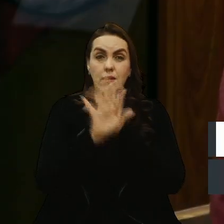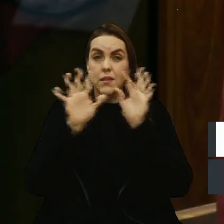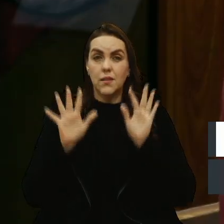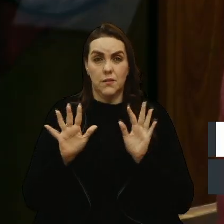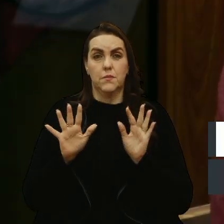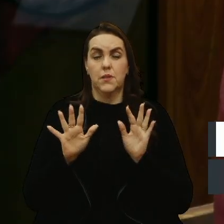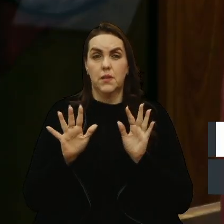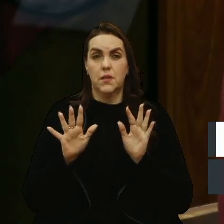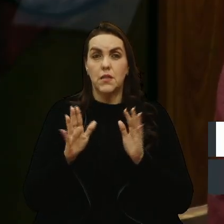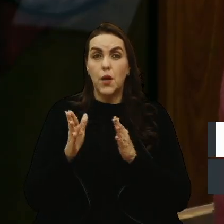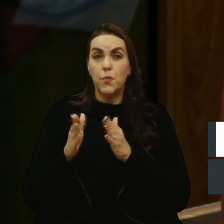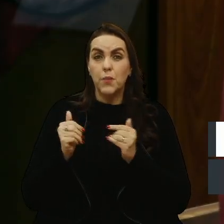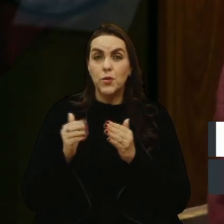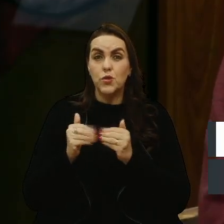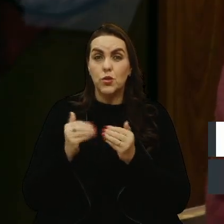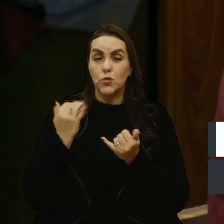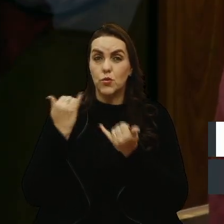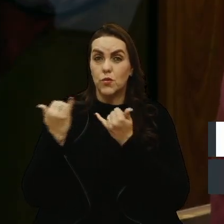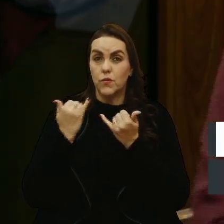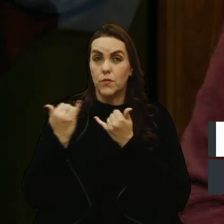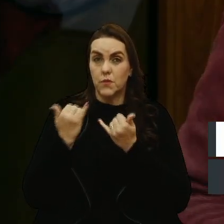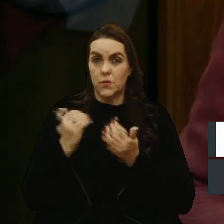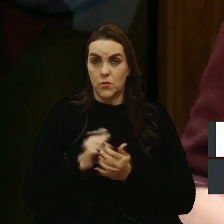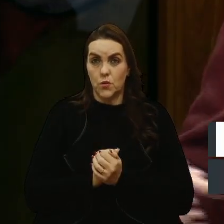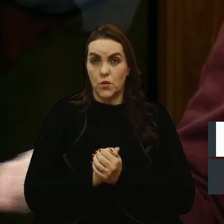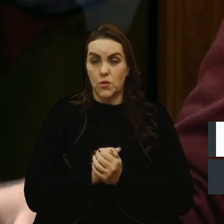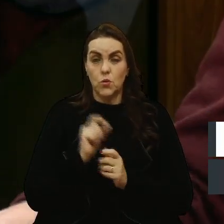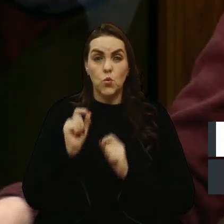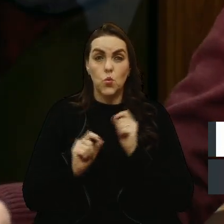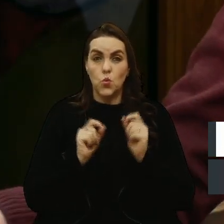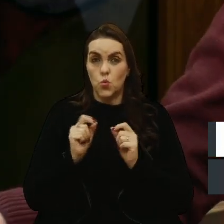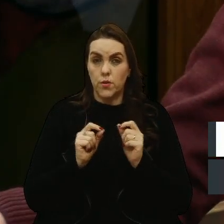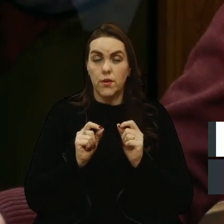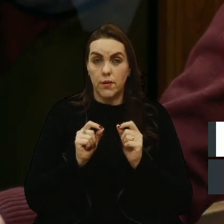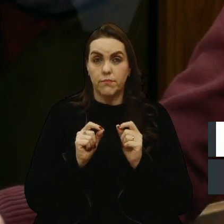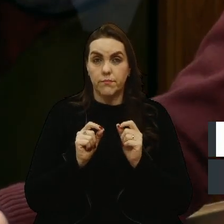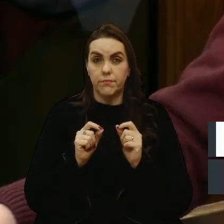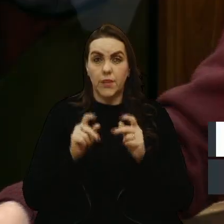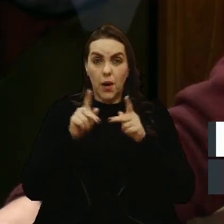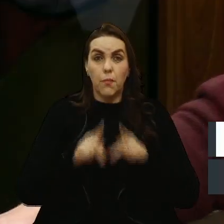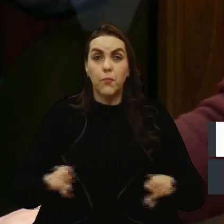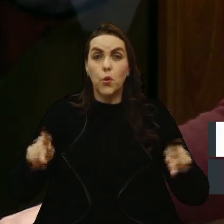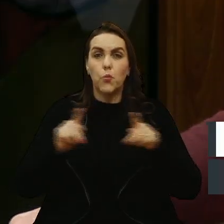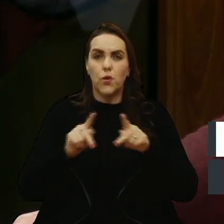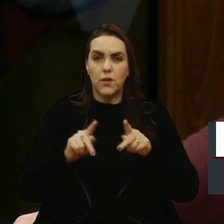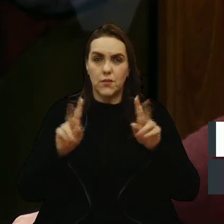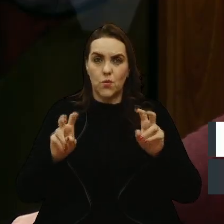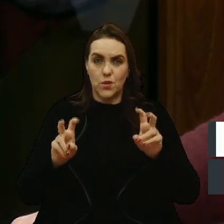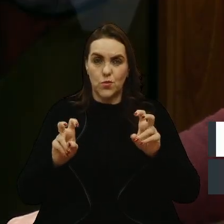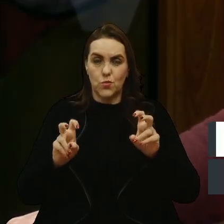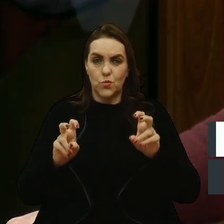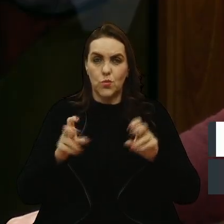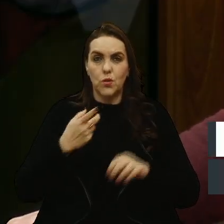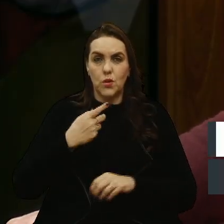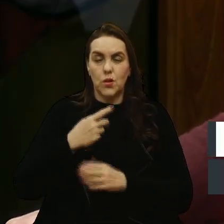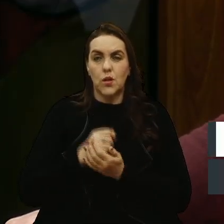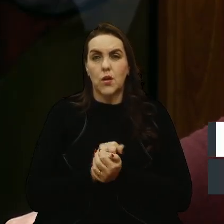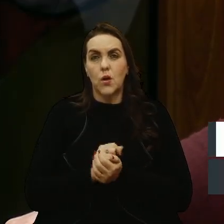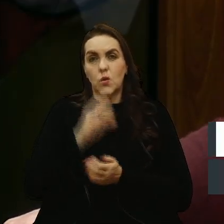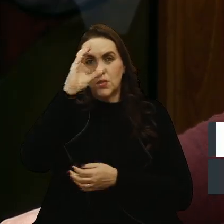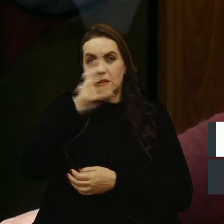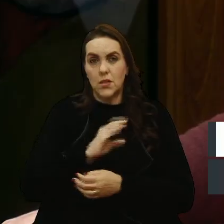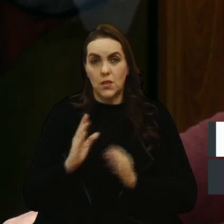transparência e de pedidos de informações no que se refere ao nosso público, às pessoas, aos nossos munícipes,